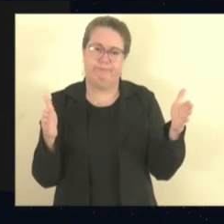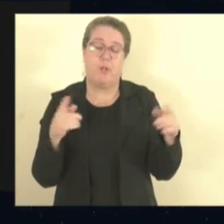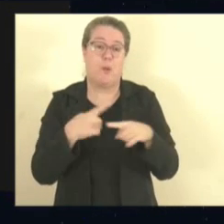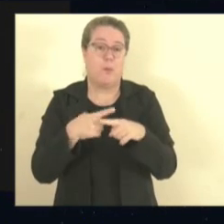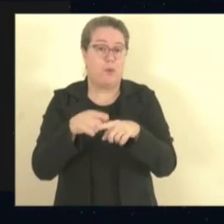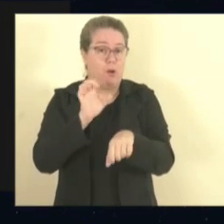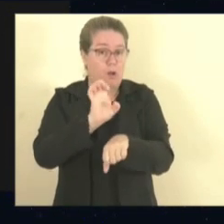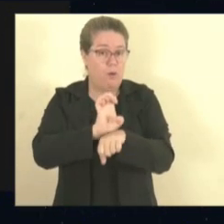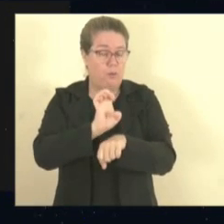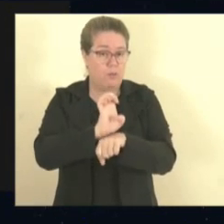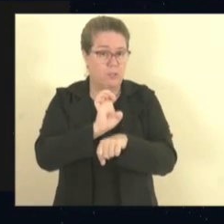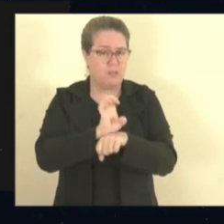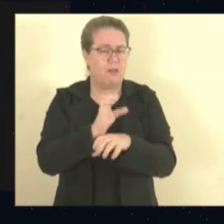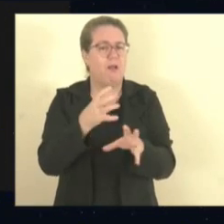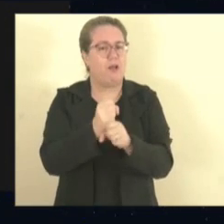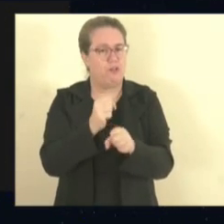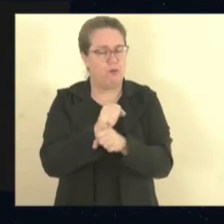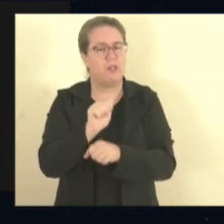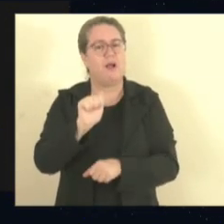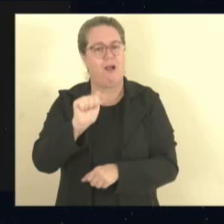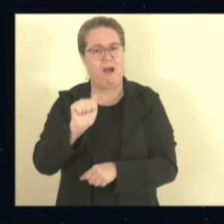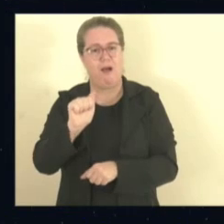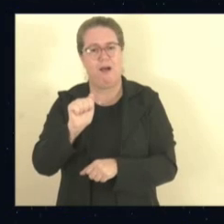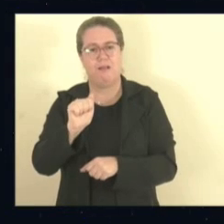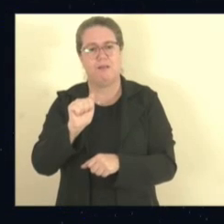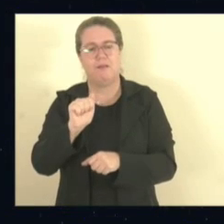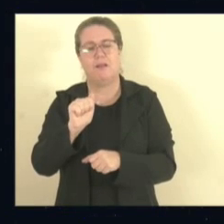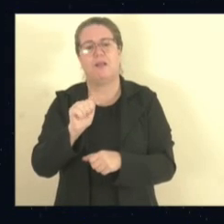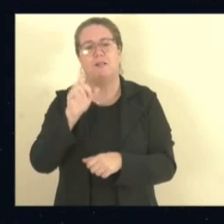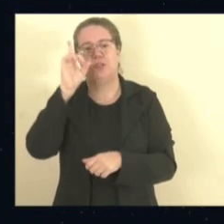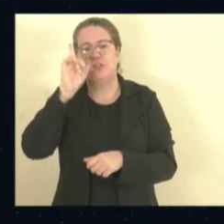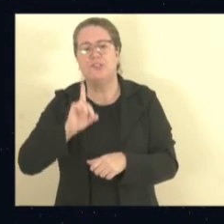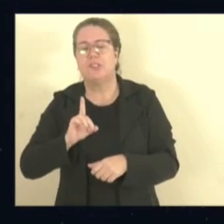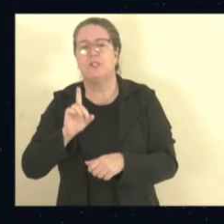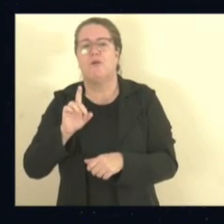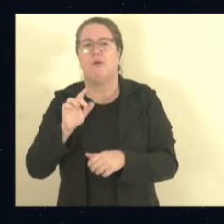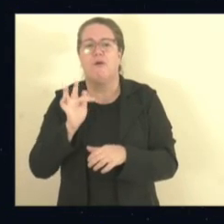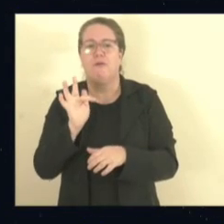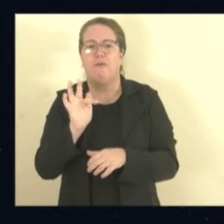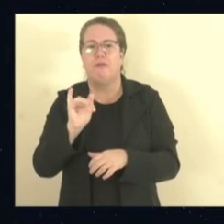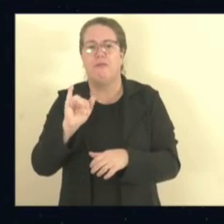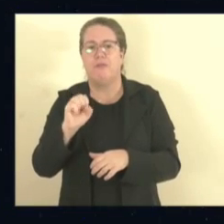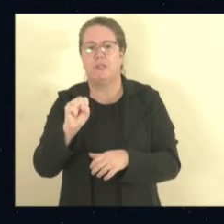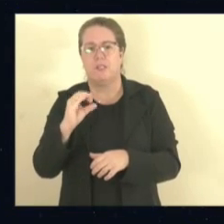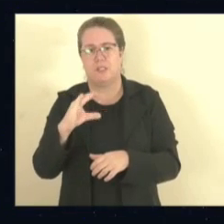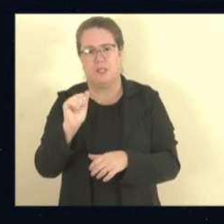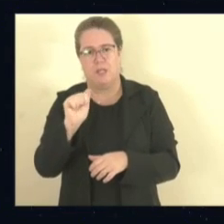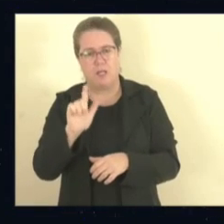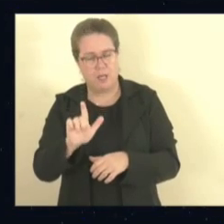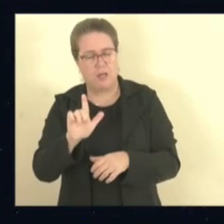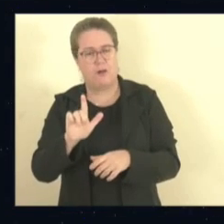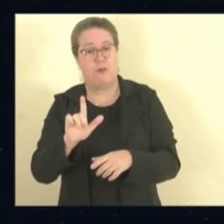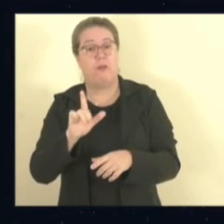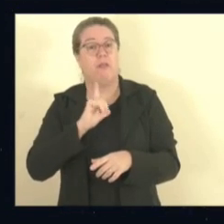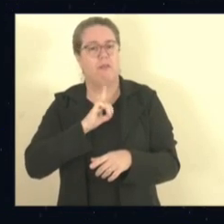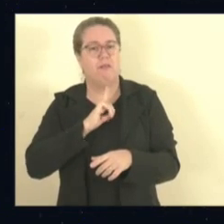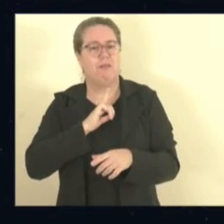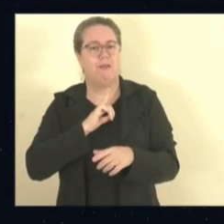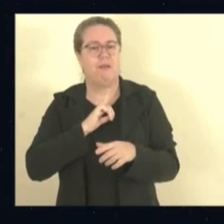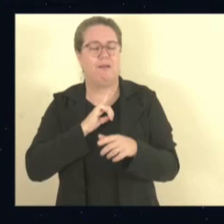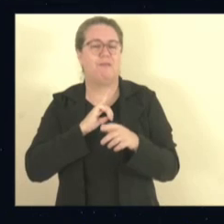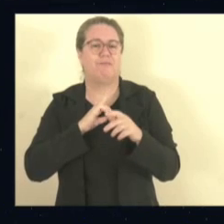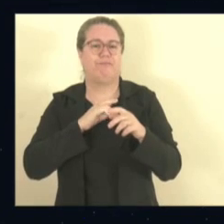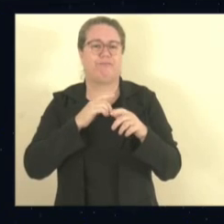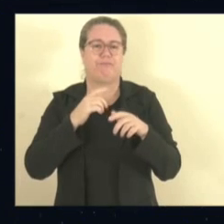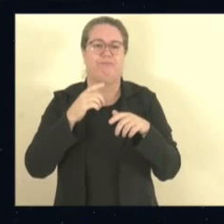como é nota em gestão fiscal, tem total autonomia para poder buscar esse tipo de financiamento